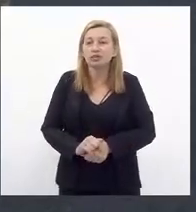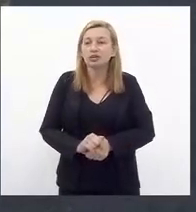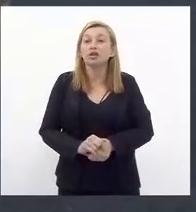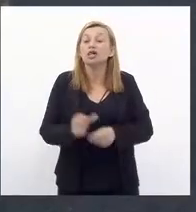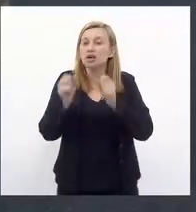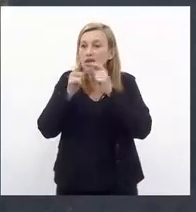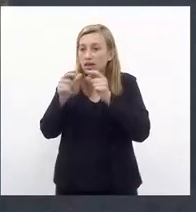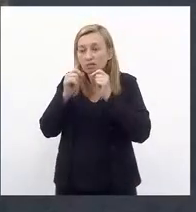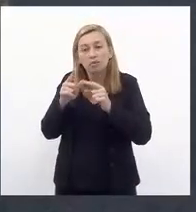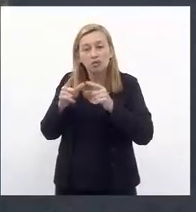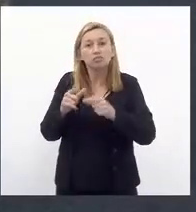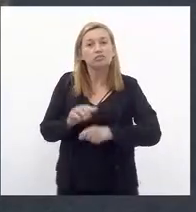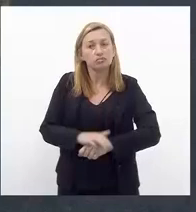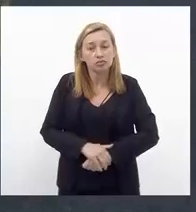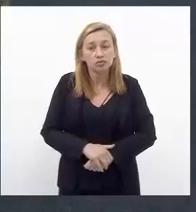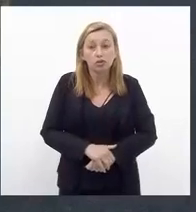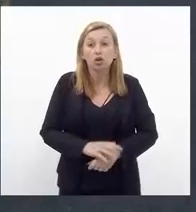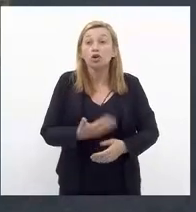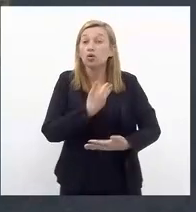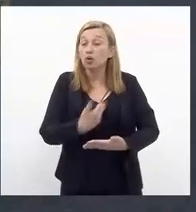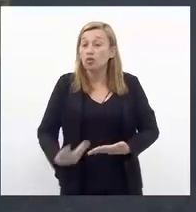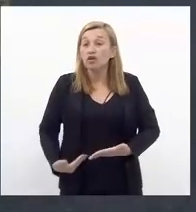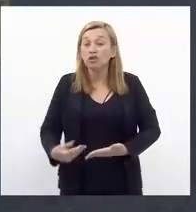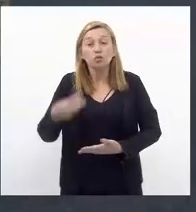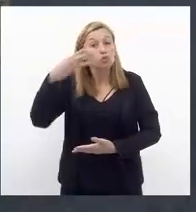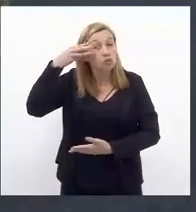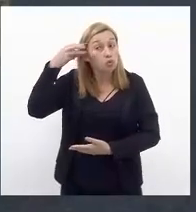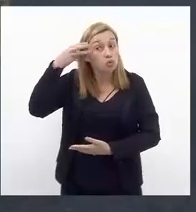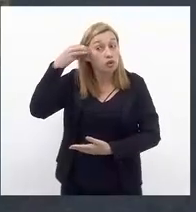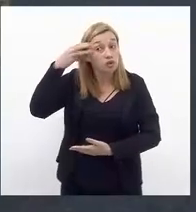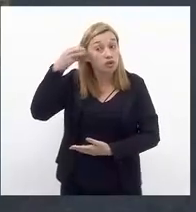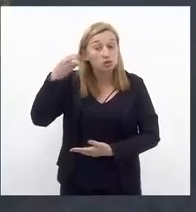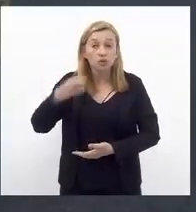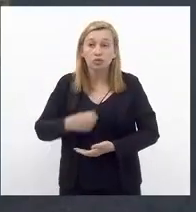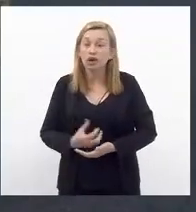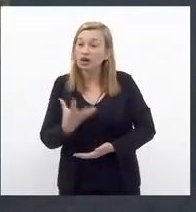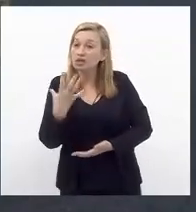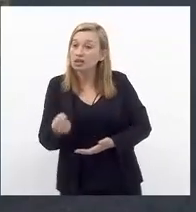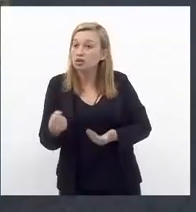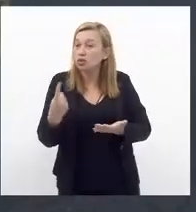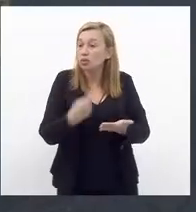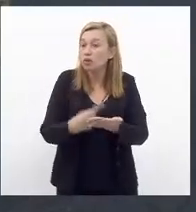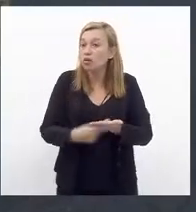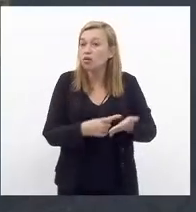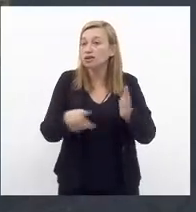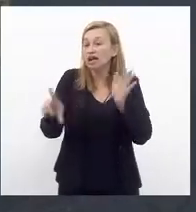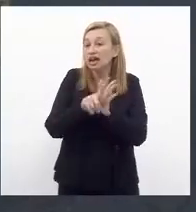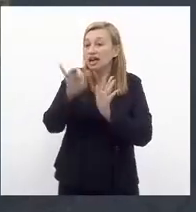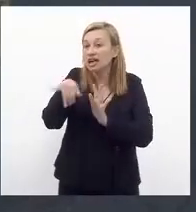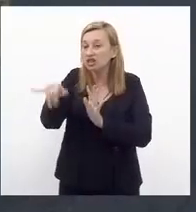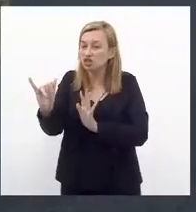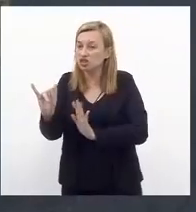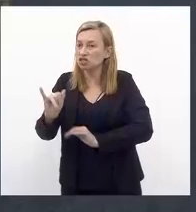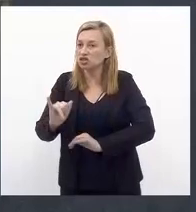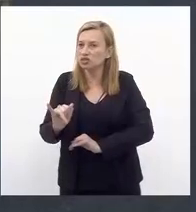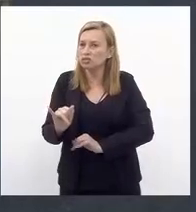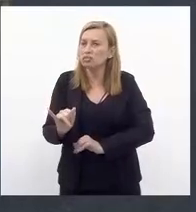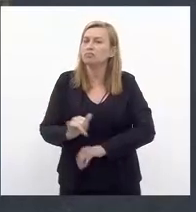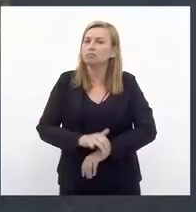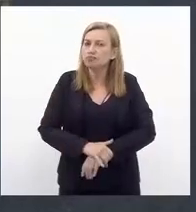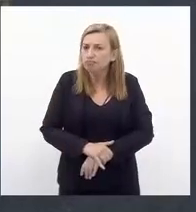questionamos muito quando o governo vixel aderiram após da Lei kandir acordou